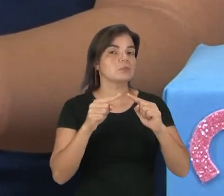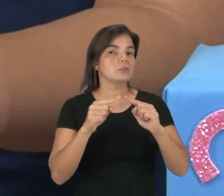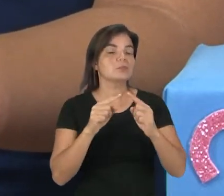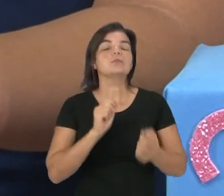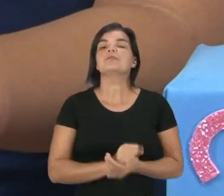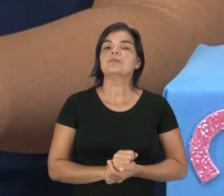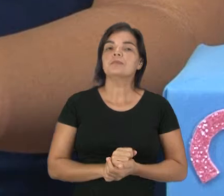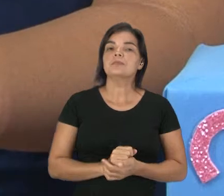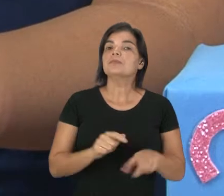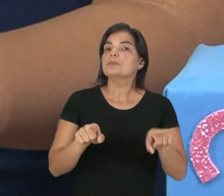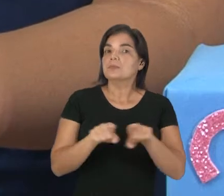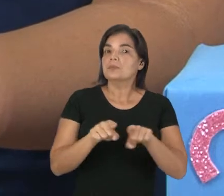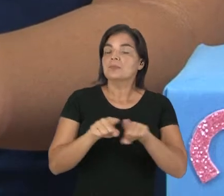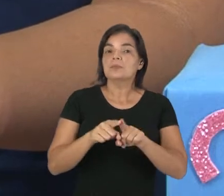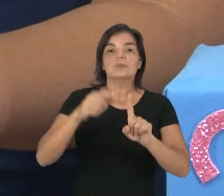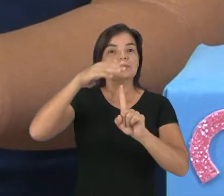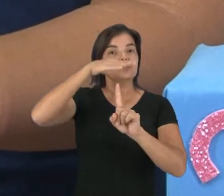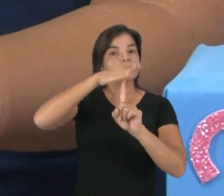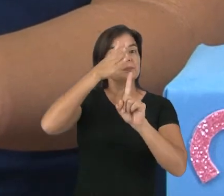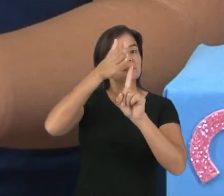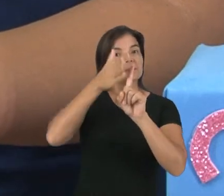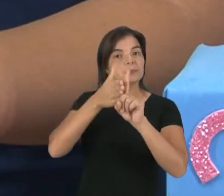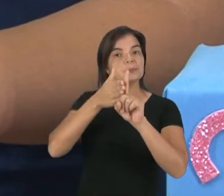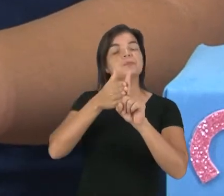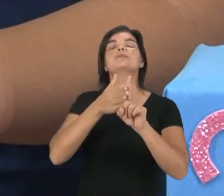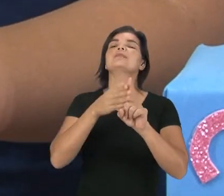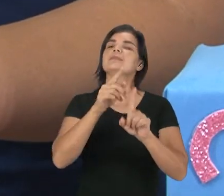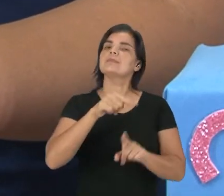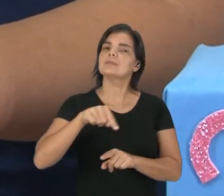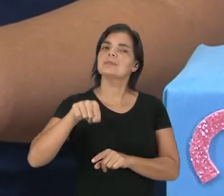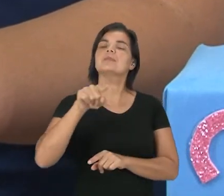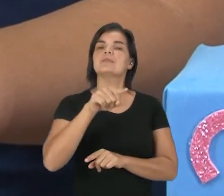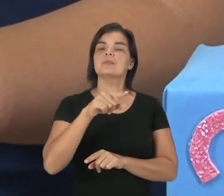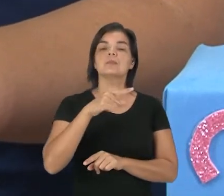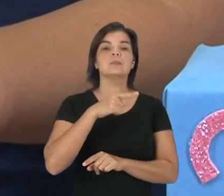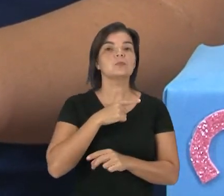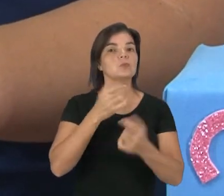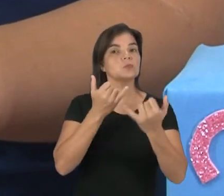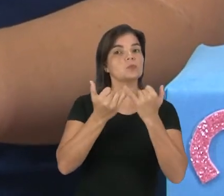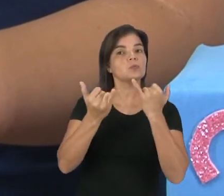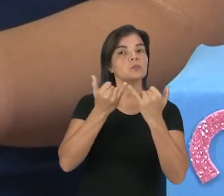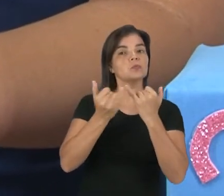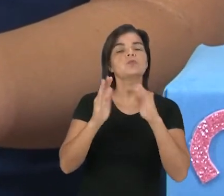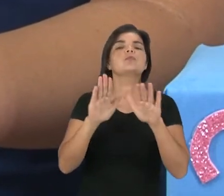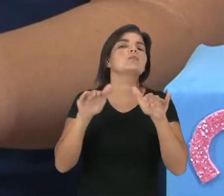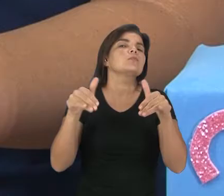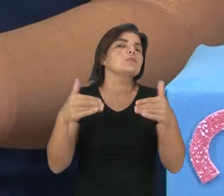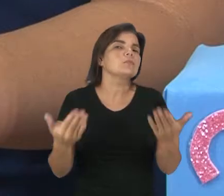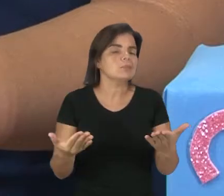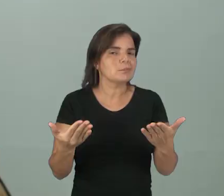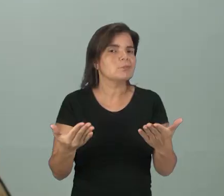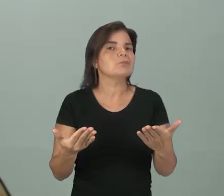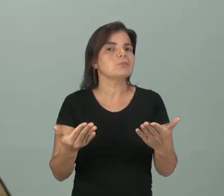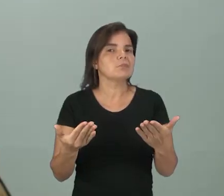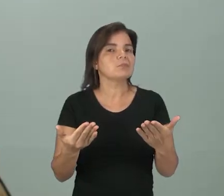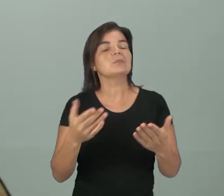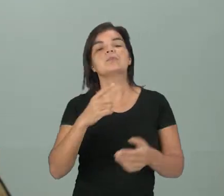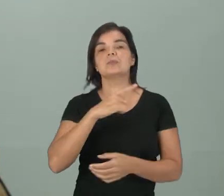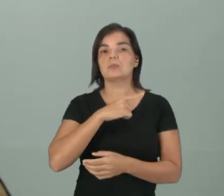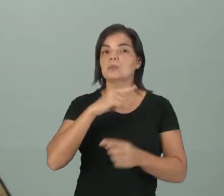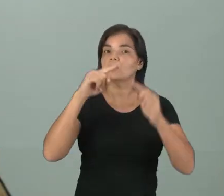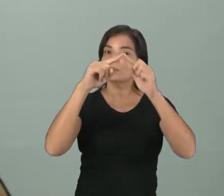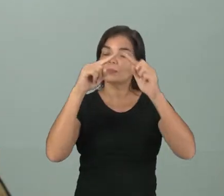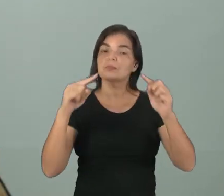suas faces, que são planas e nós vimos sobre isso, elas se assemelham a que formato? Qual formato que elas têm?